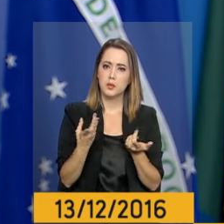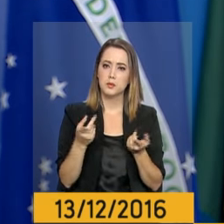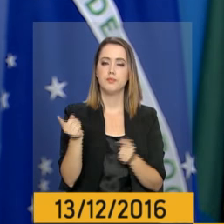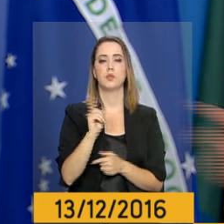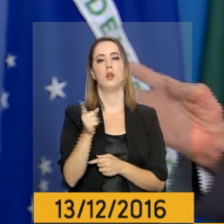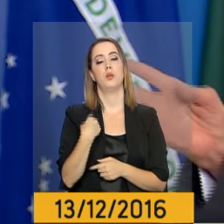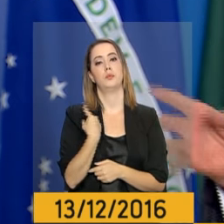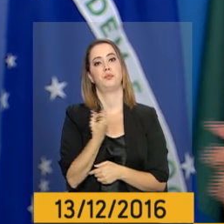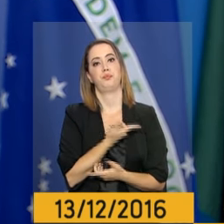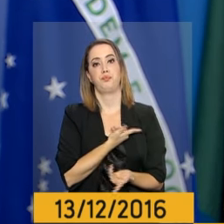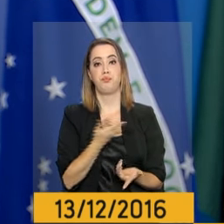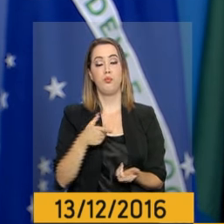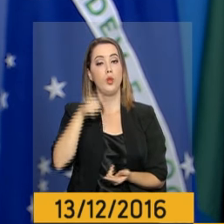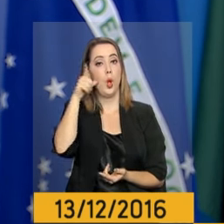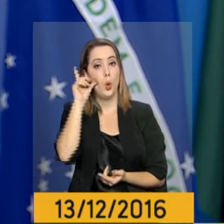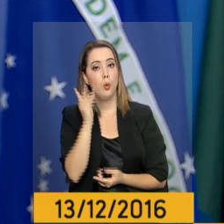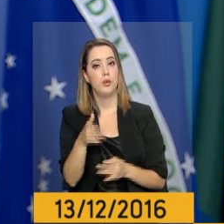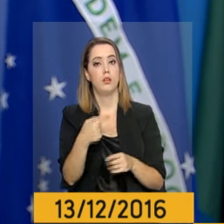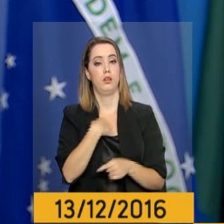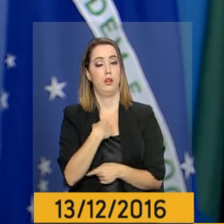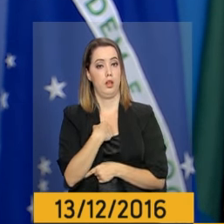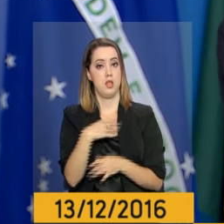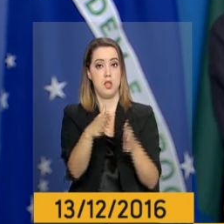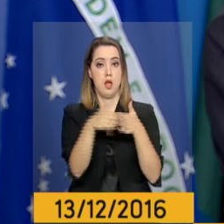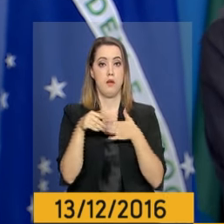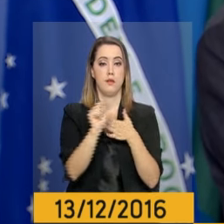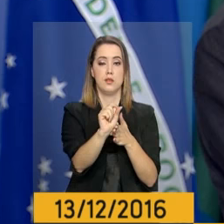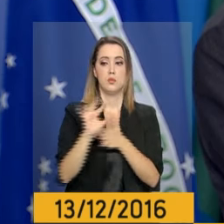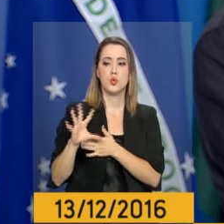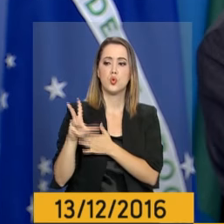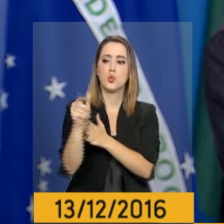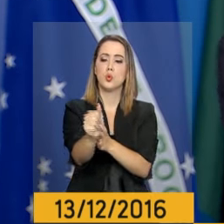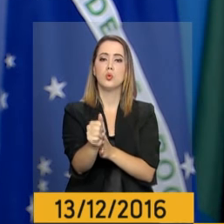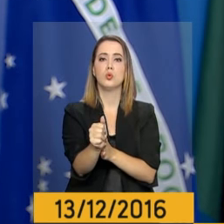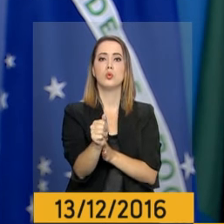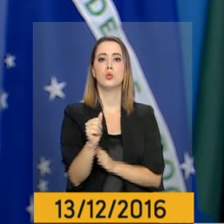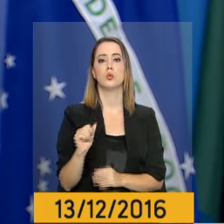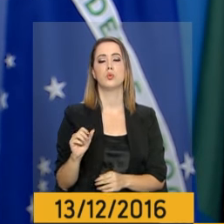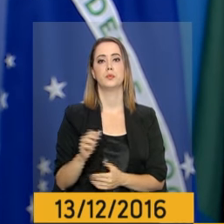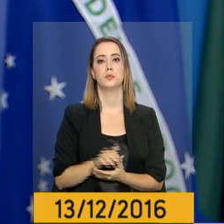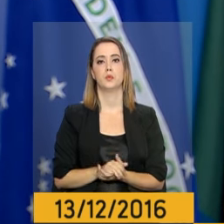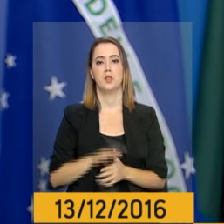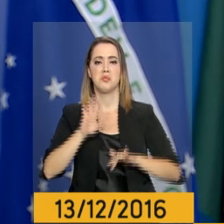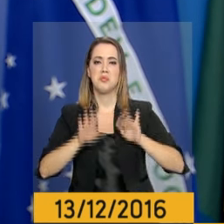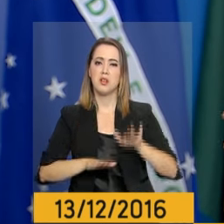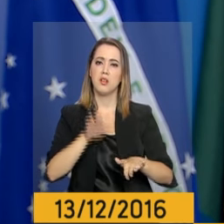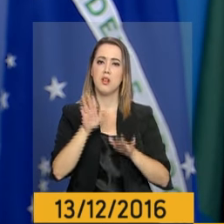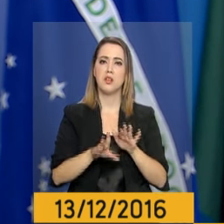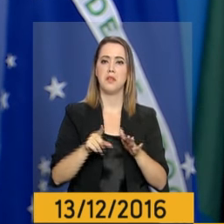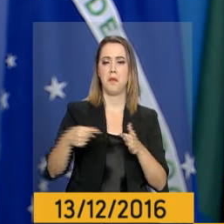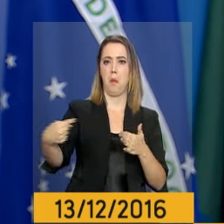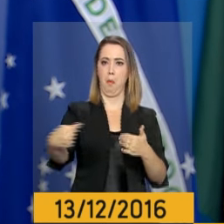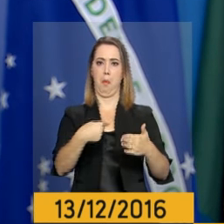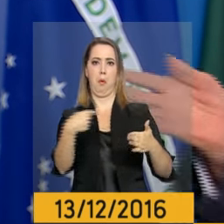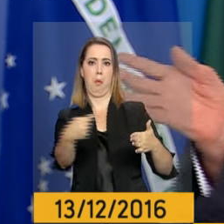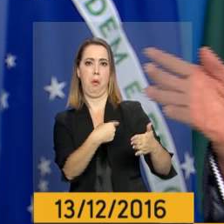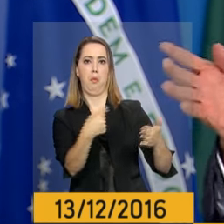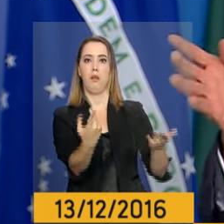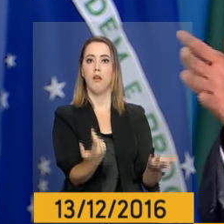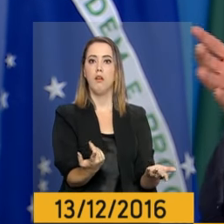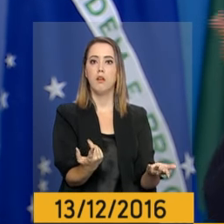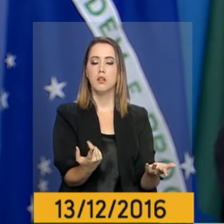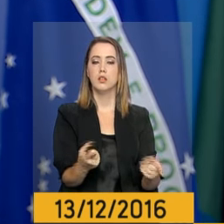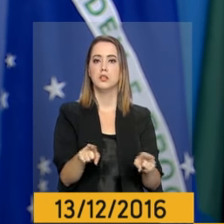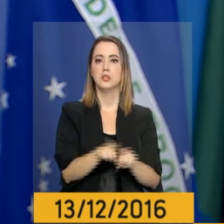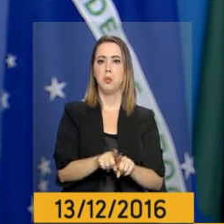ainda ontem eu pedia que estas coisas todas eh muitas vezes eh acusatórias que venham logo à